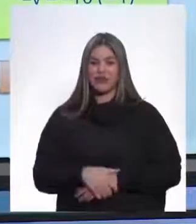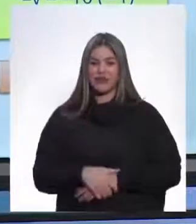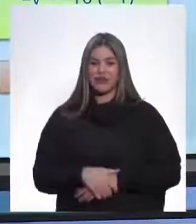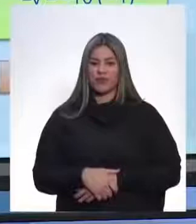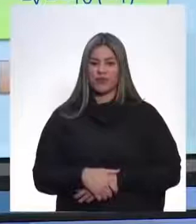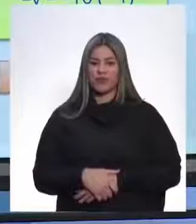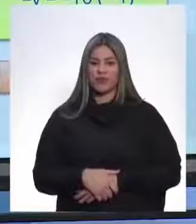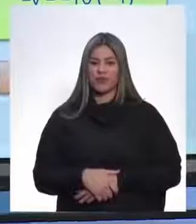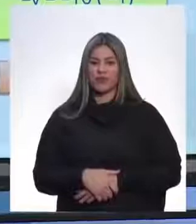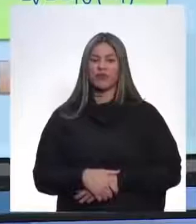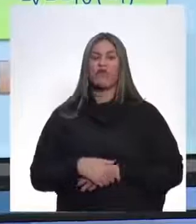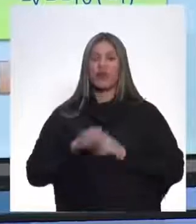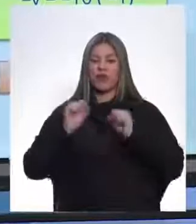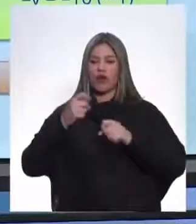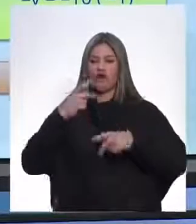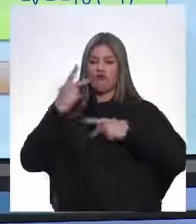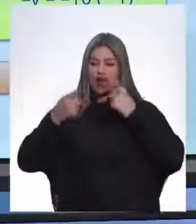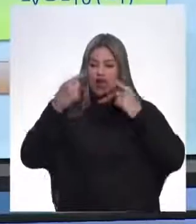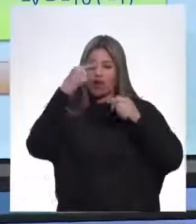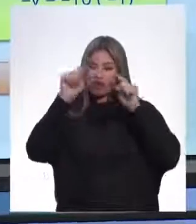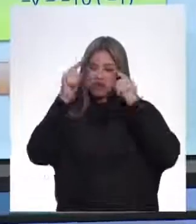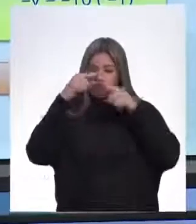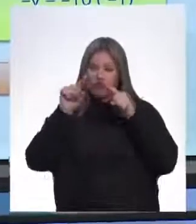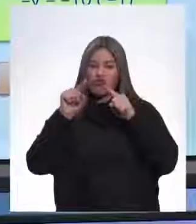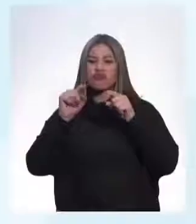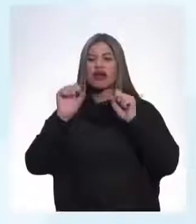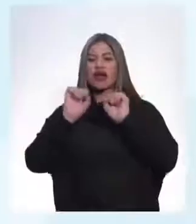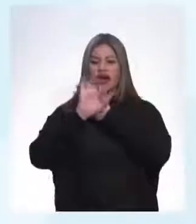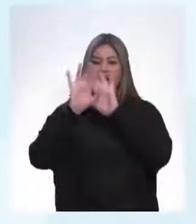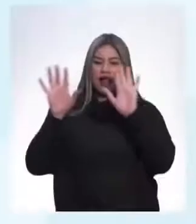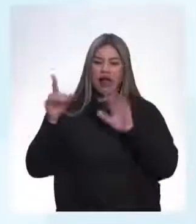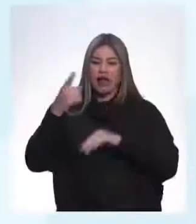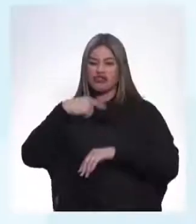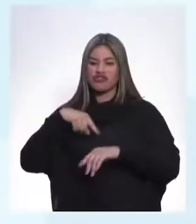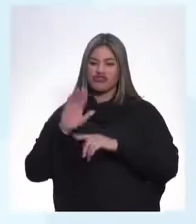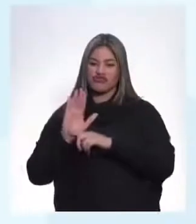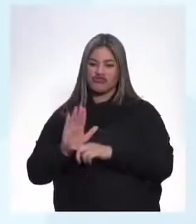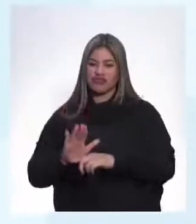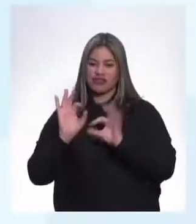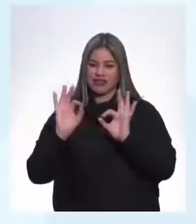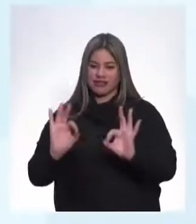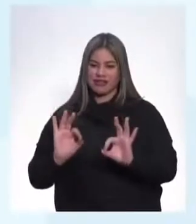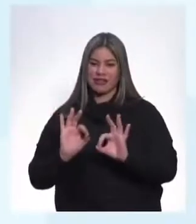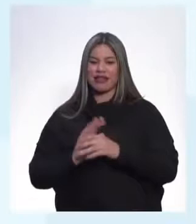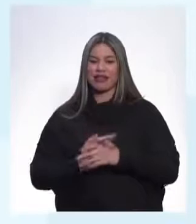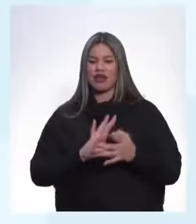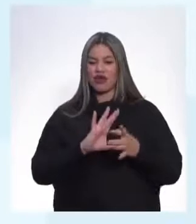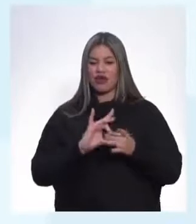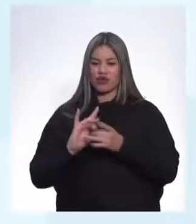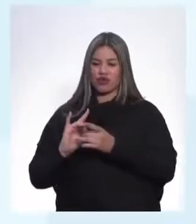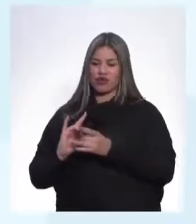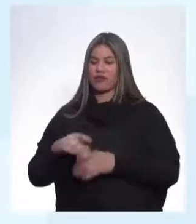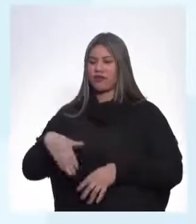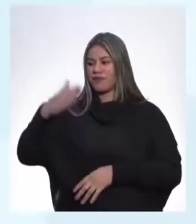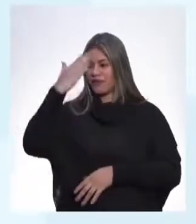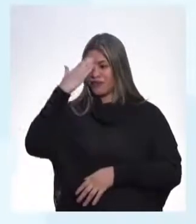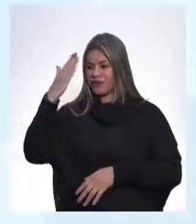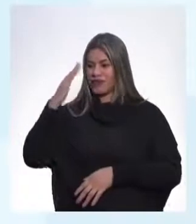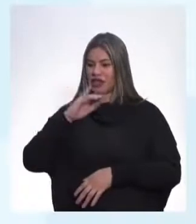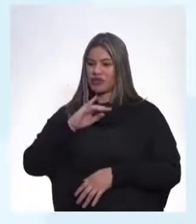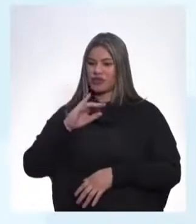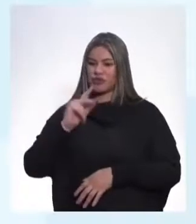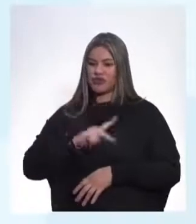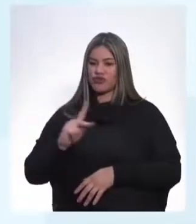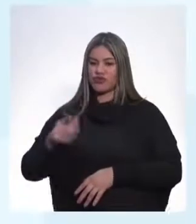Falem as dúvidas, deixem claro para a gente poder tentar ajudar vocês nesse contexto. Jonas, muito obrigada,